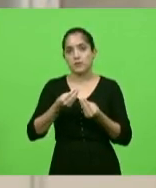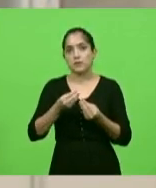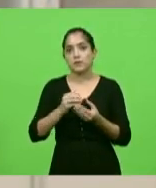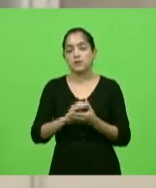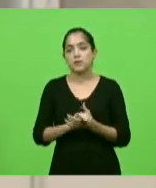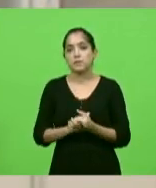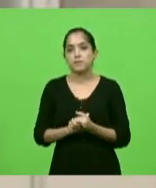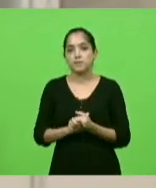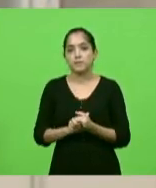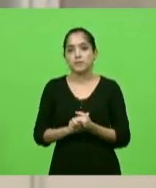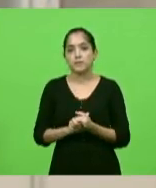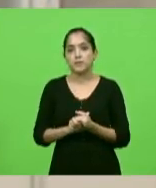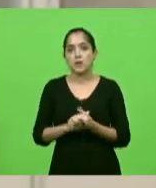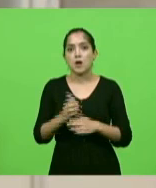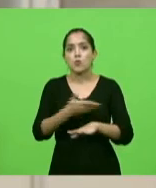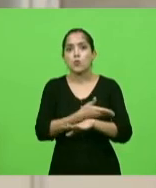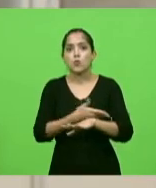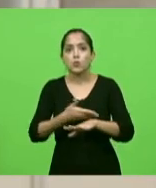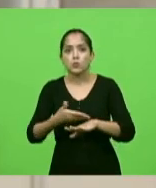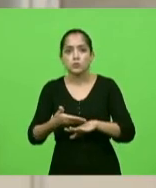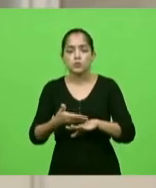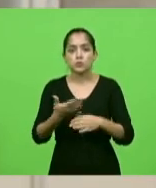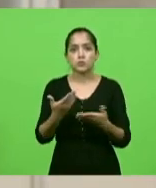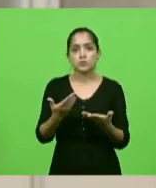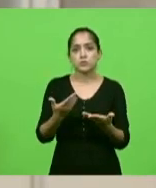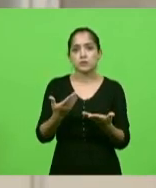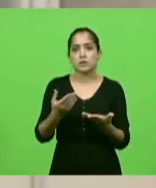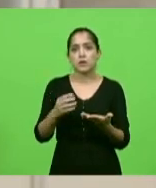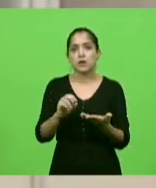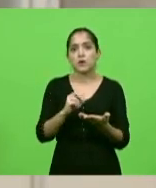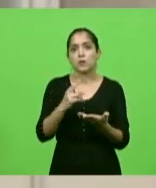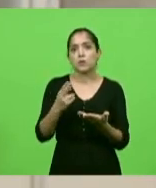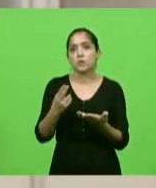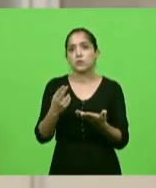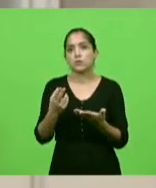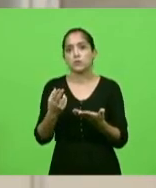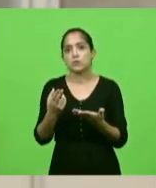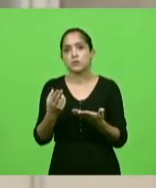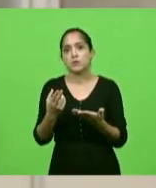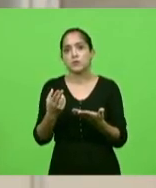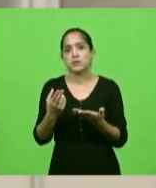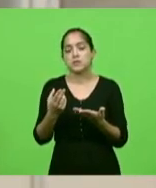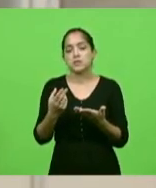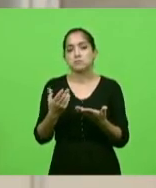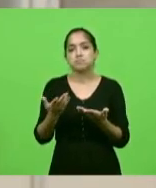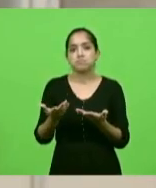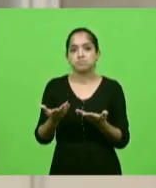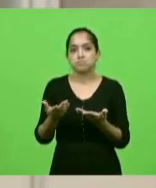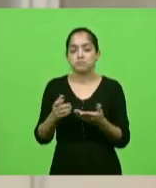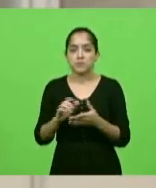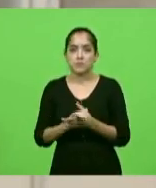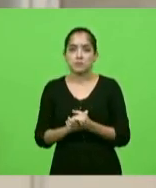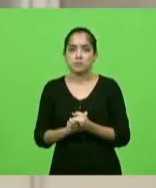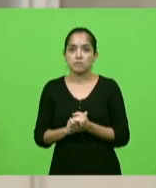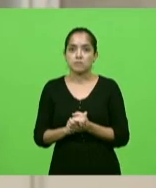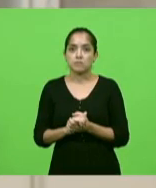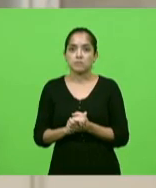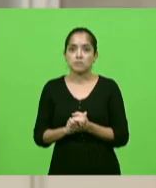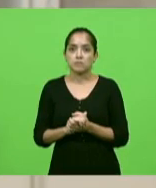a a a conduta alguma conduta é que pudesse